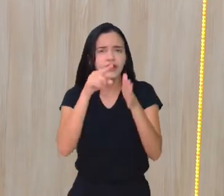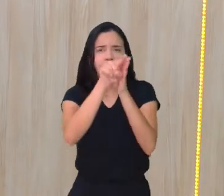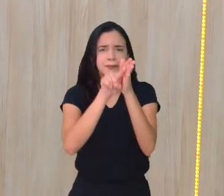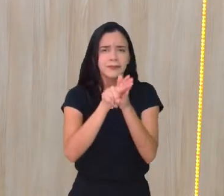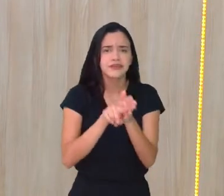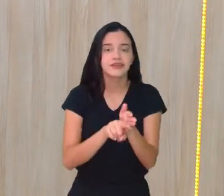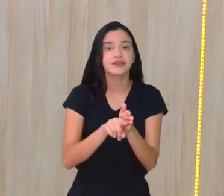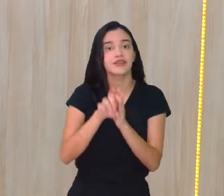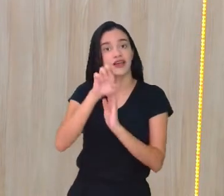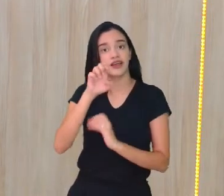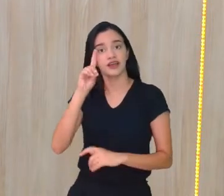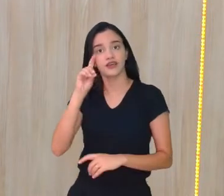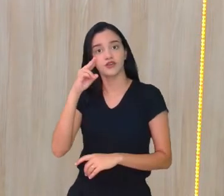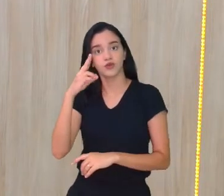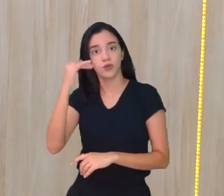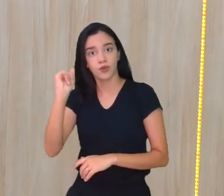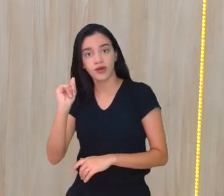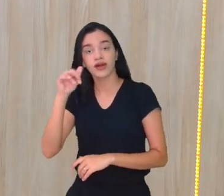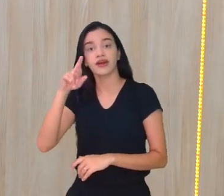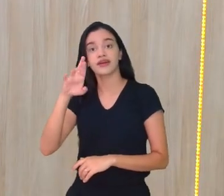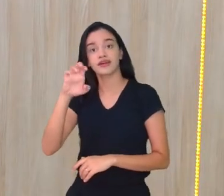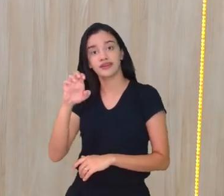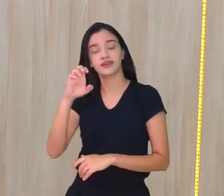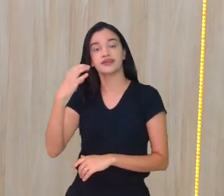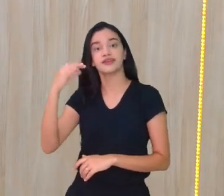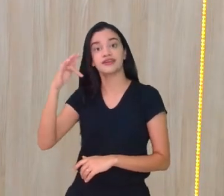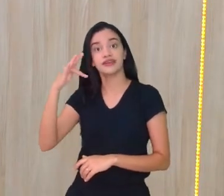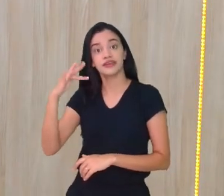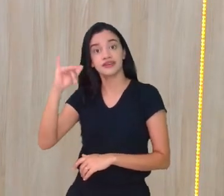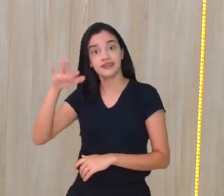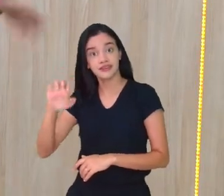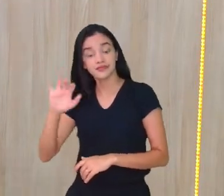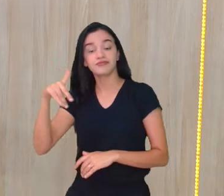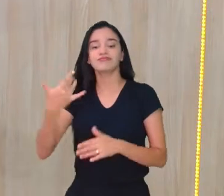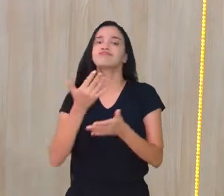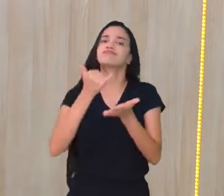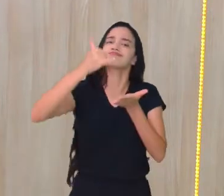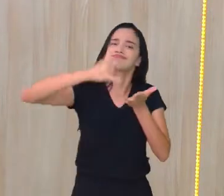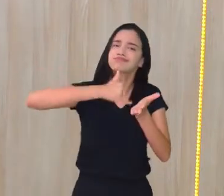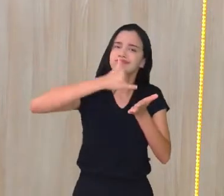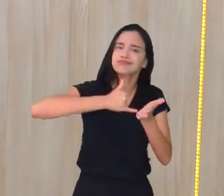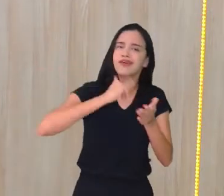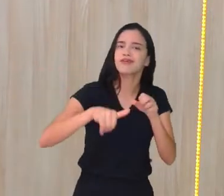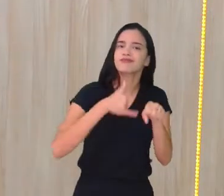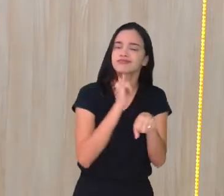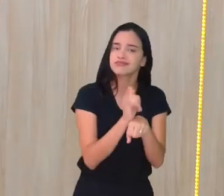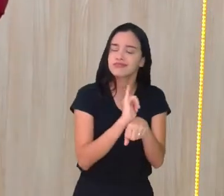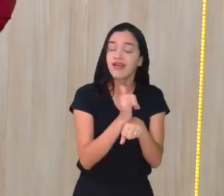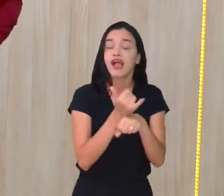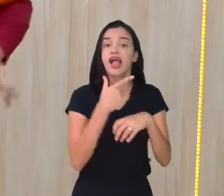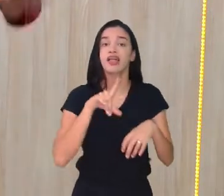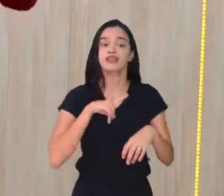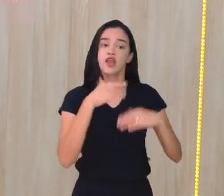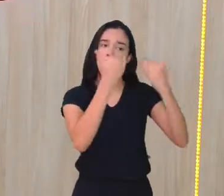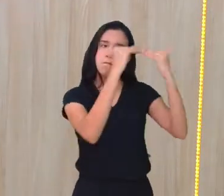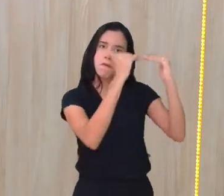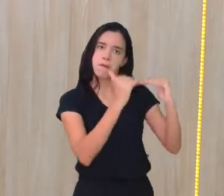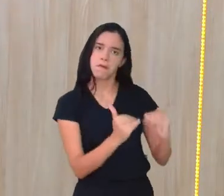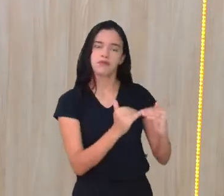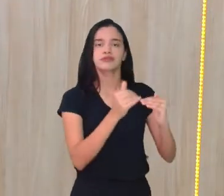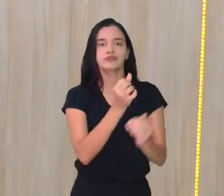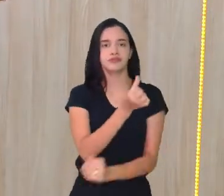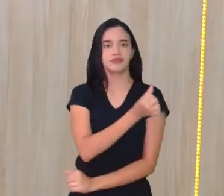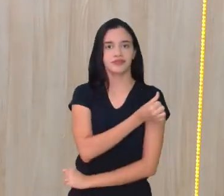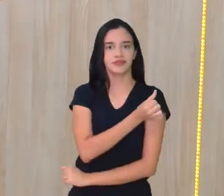pesquisa Educa Recife, tudo junto. Se inscreve lá no nosso canal, vai ter a playlist do